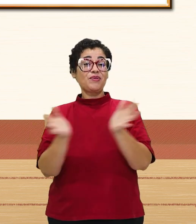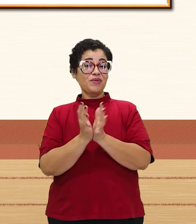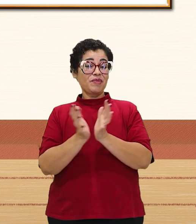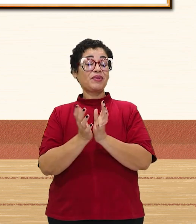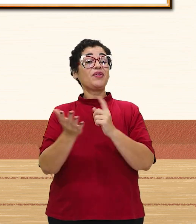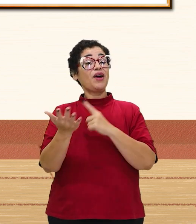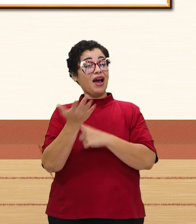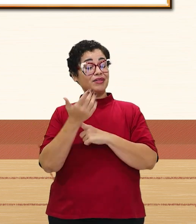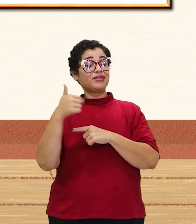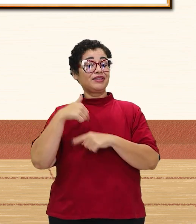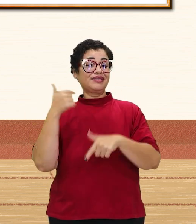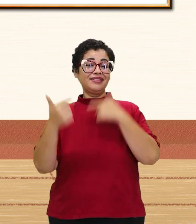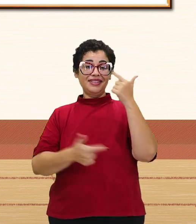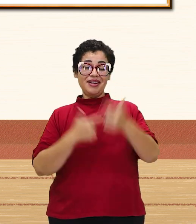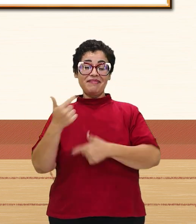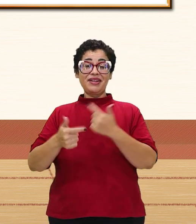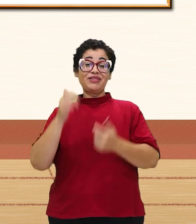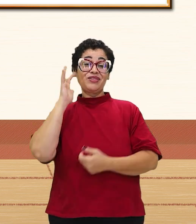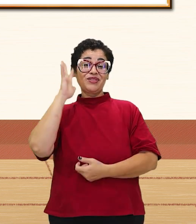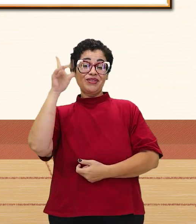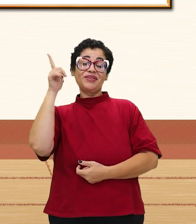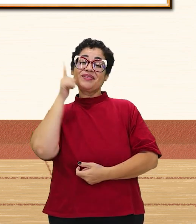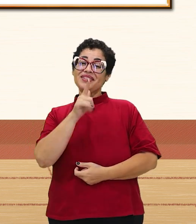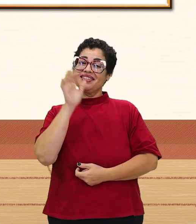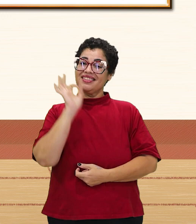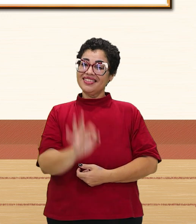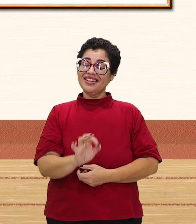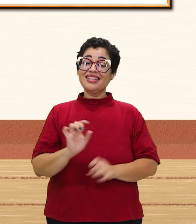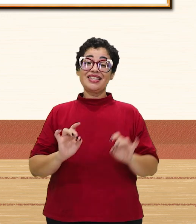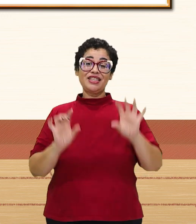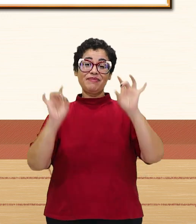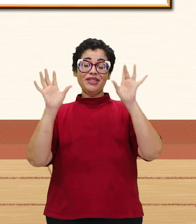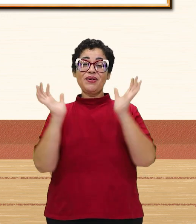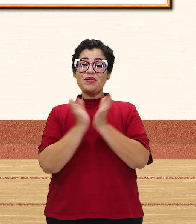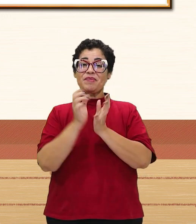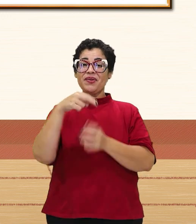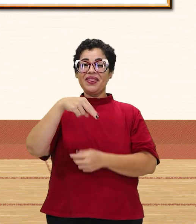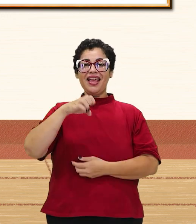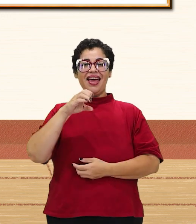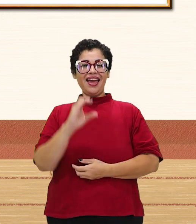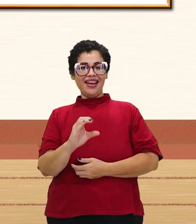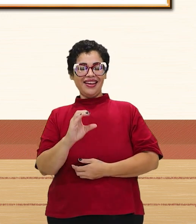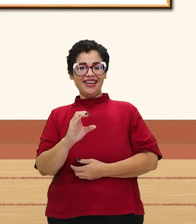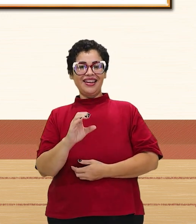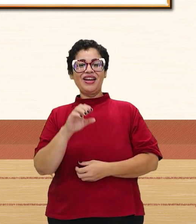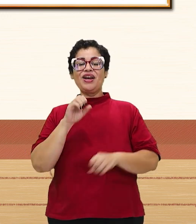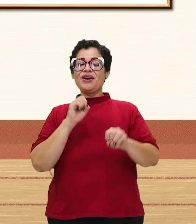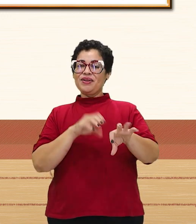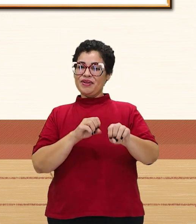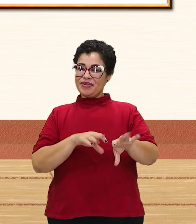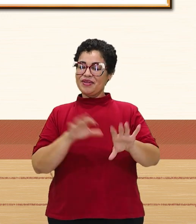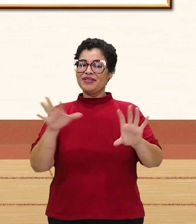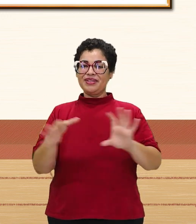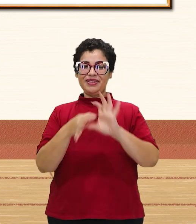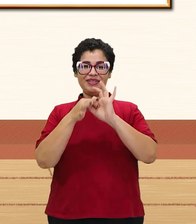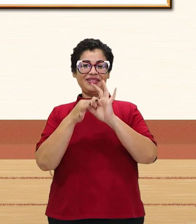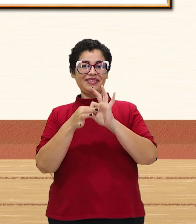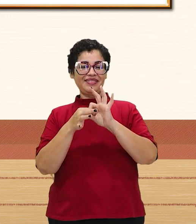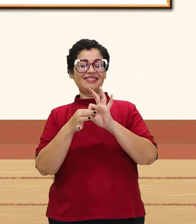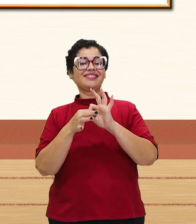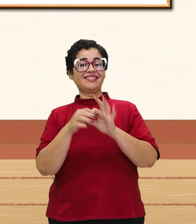turma que nos ajuda a transformar esse sonho em realidade, em especial a equipe do NEC, Núcleo